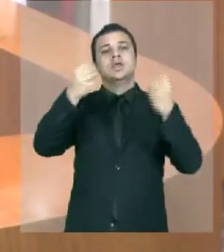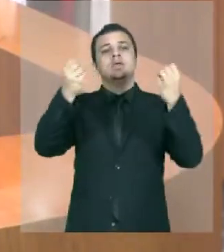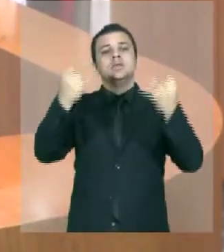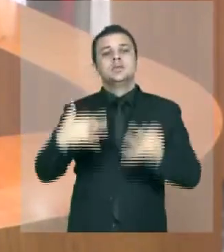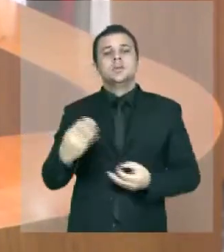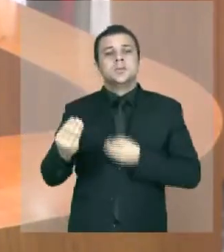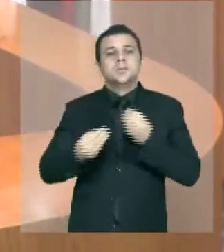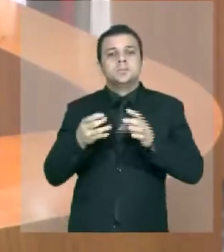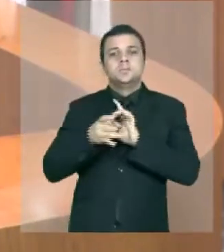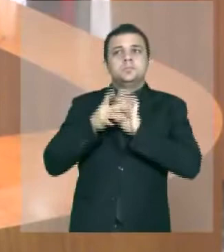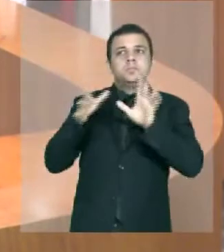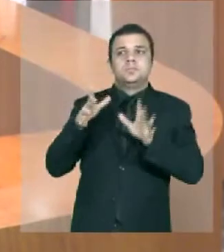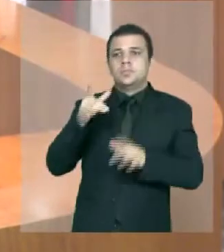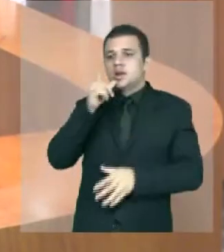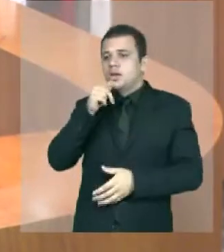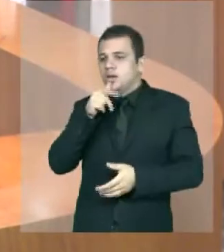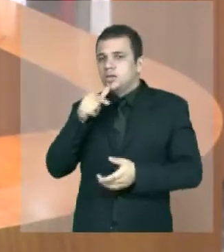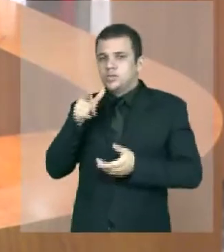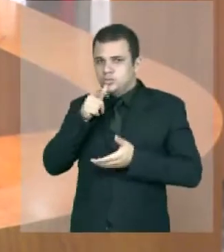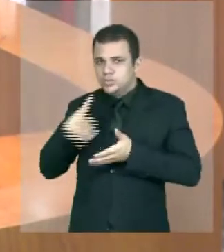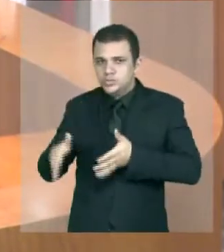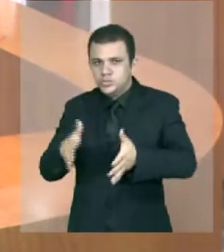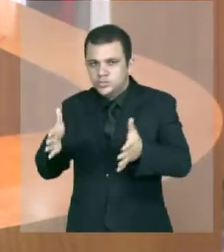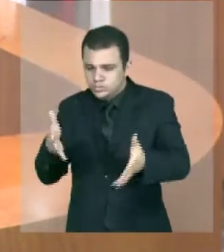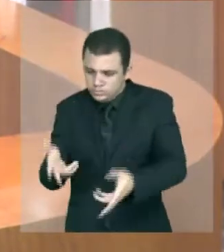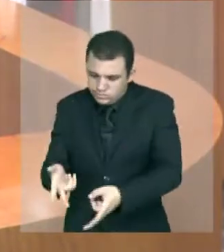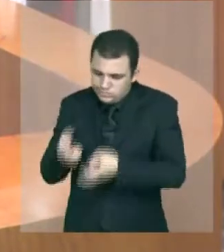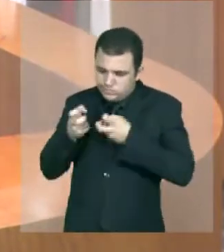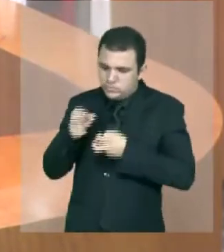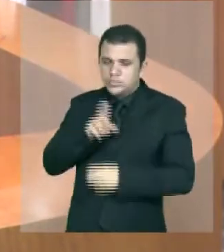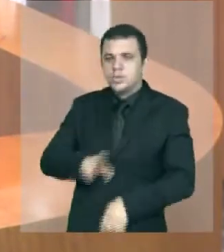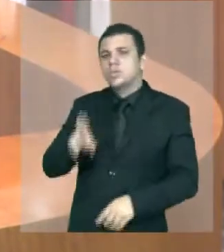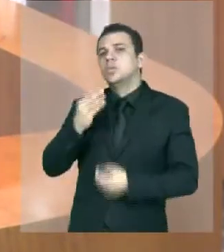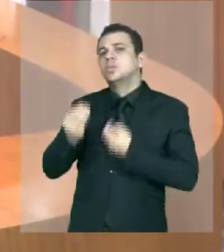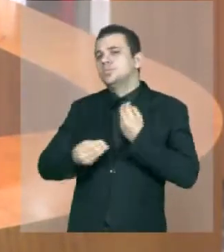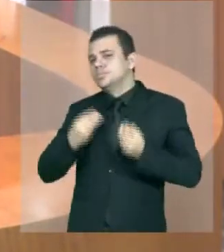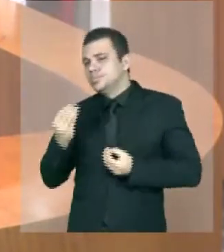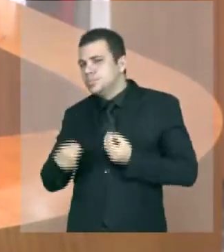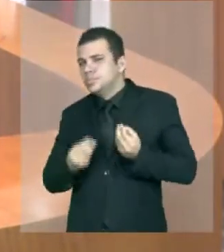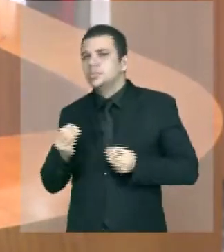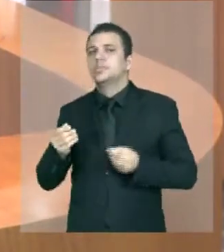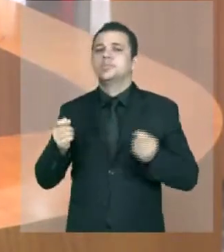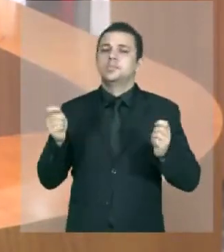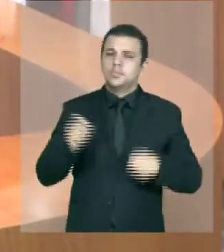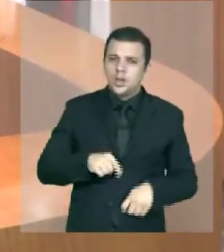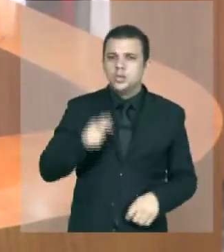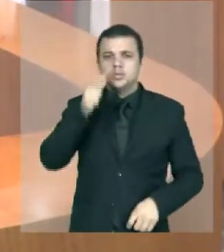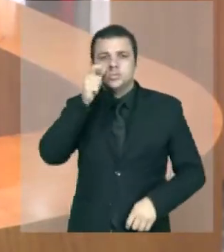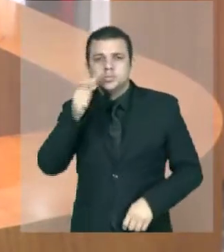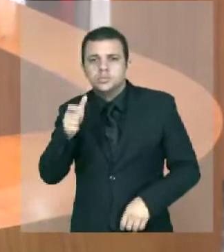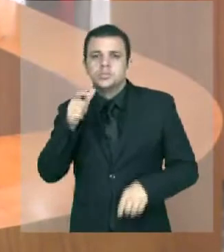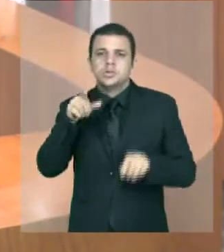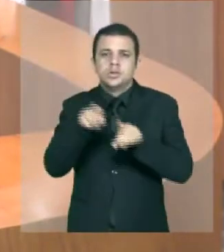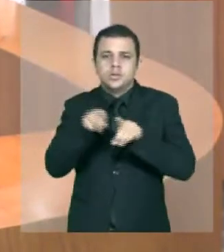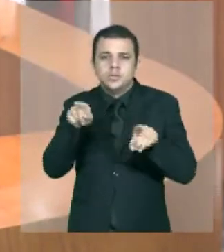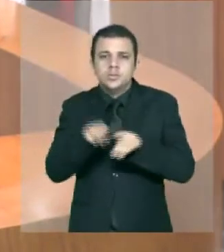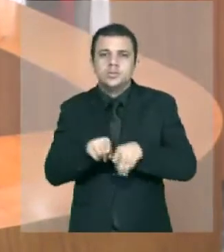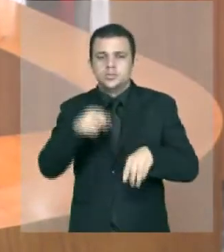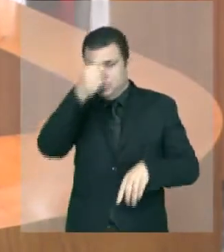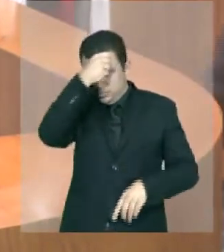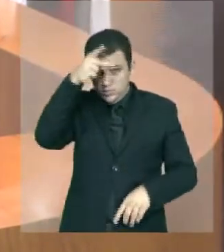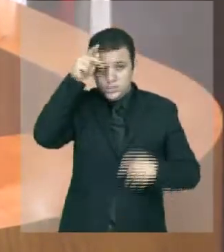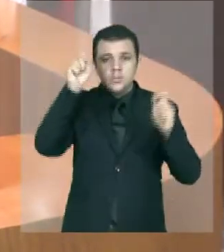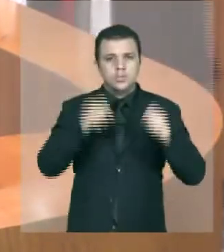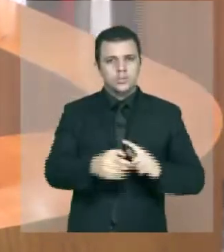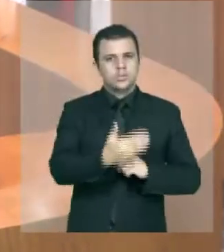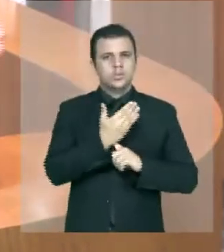rio, que é algo realmente que tem que ser acompanhado, e a própria prefeitura pode auxiliar no processo de fiscalização,